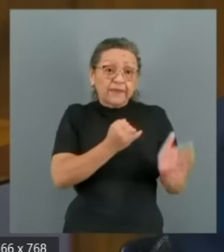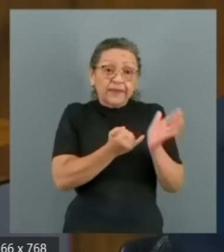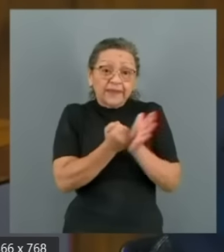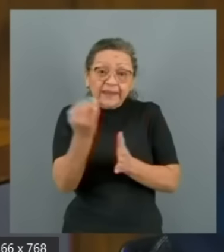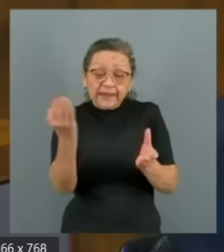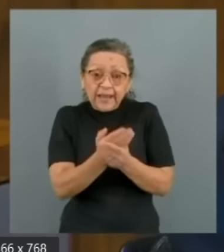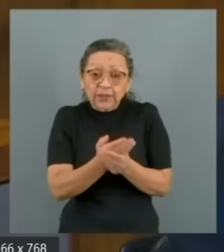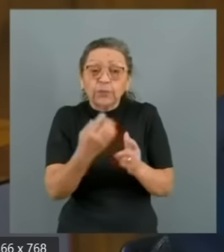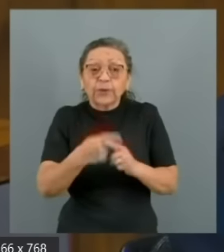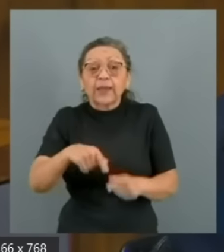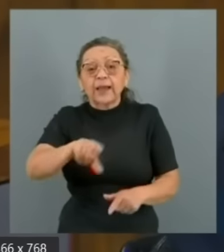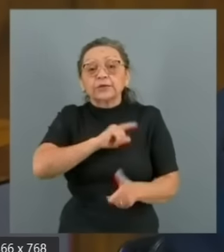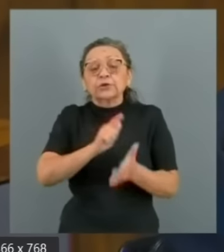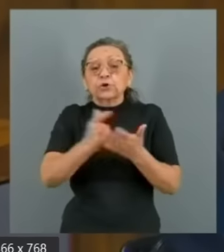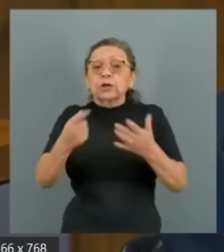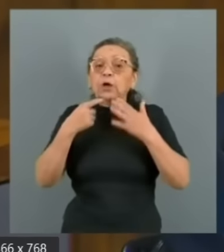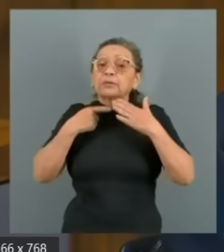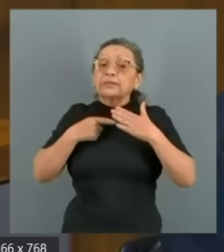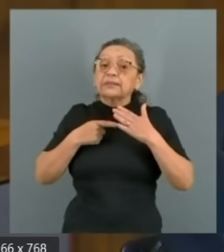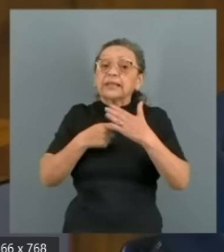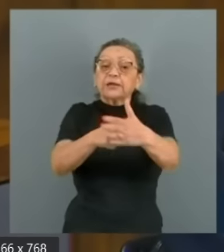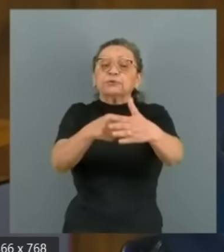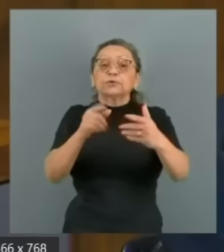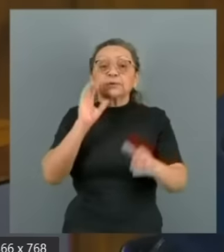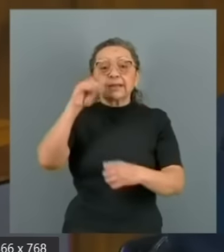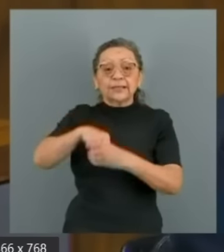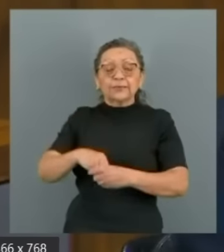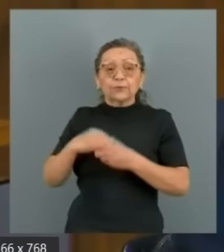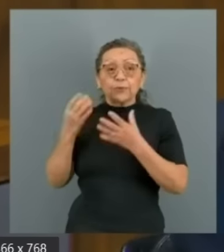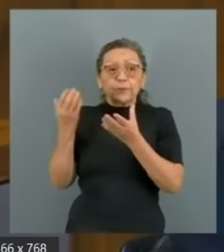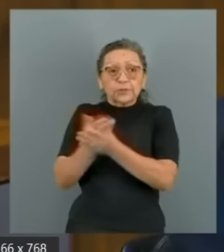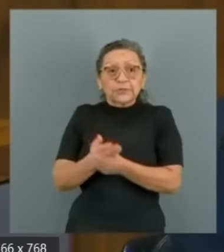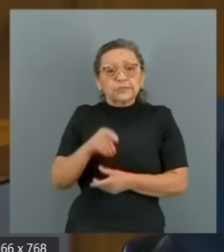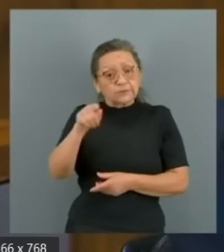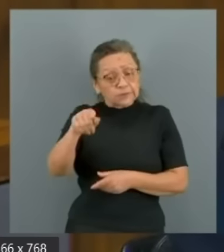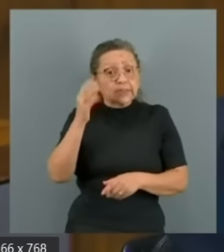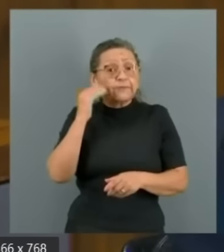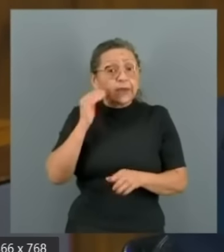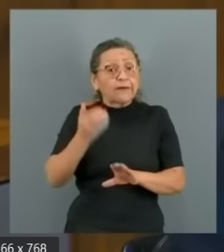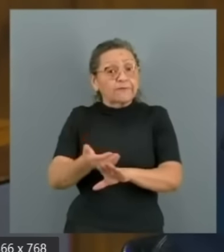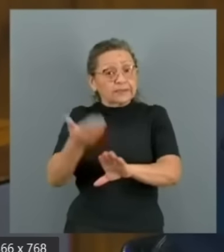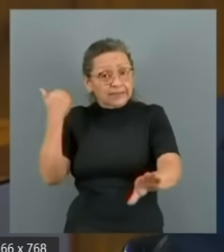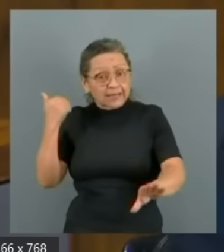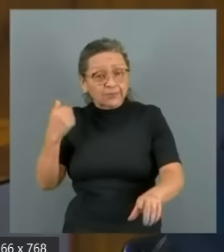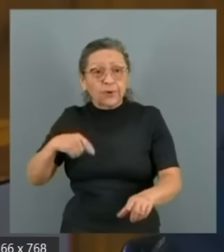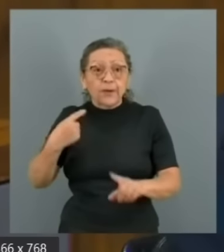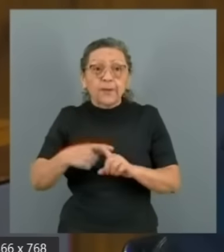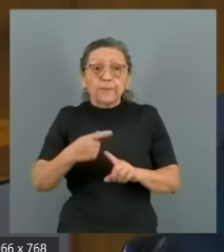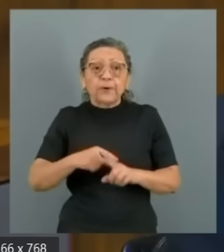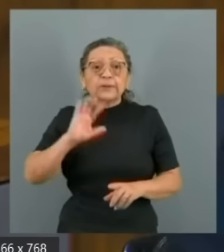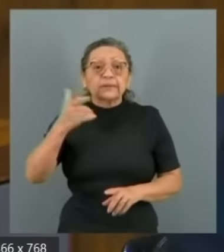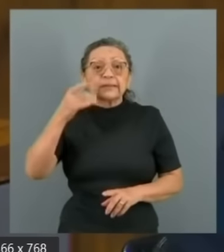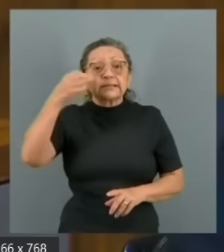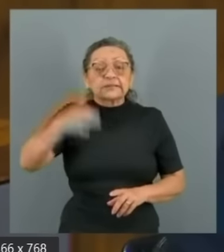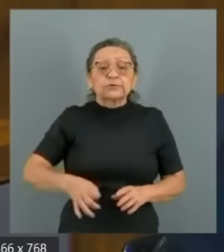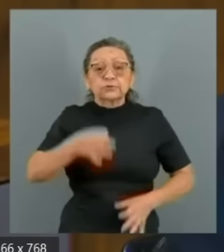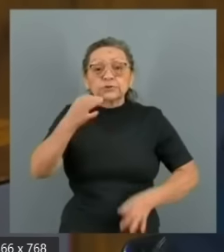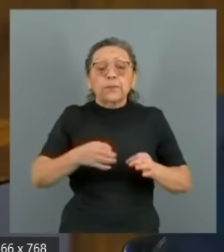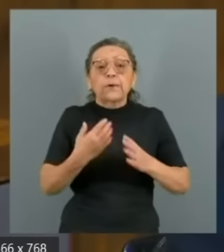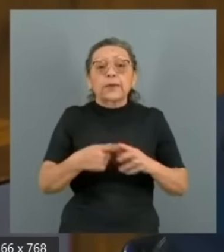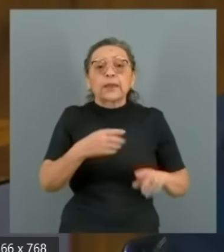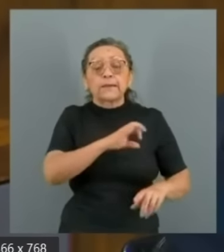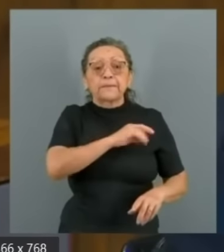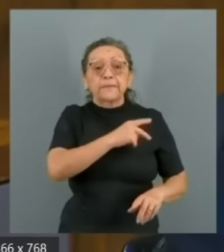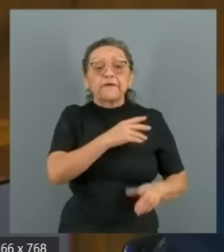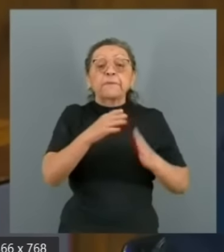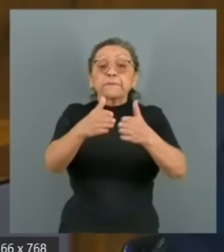feitas pelo jornal Metrópole. Está dentro do escopo do processo. Vossa Senhoria, inclusive, foi afastado por decisão judicial a pedido da Polícia Federal,